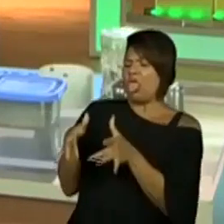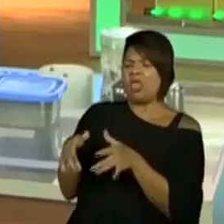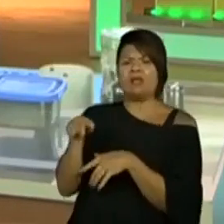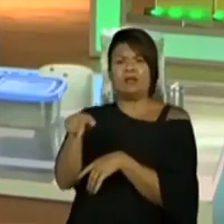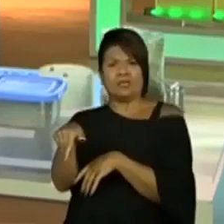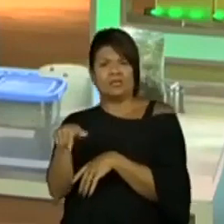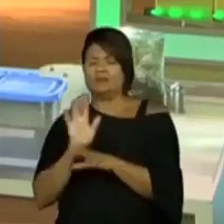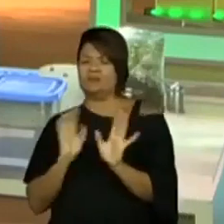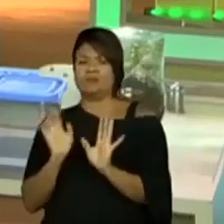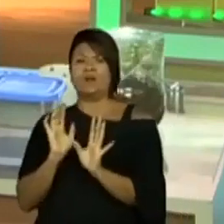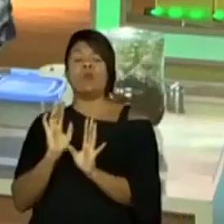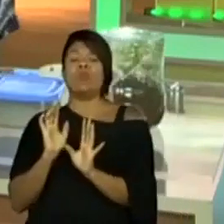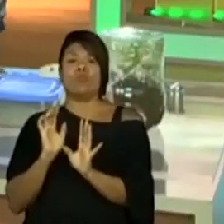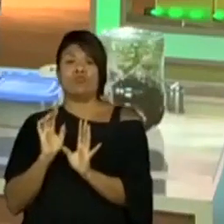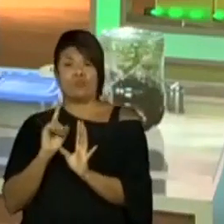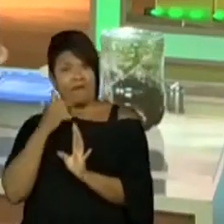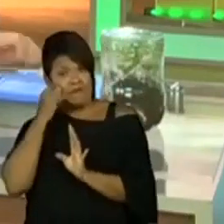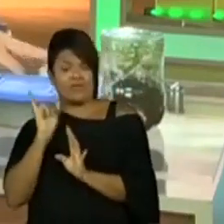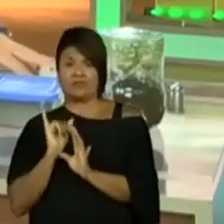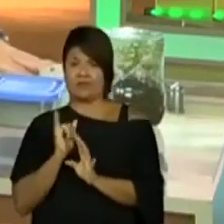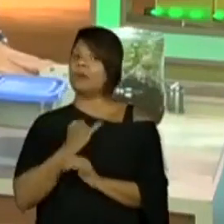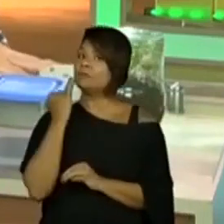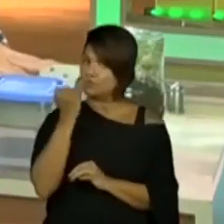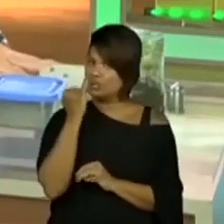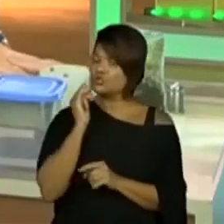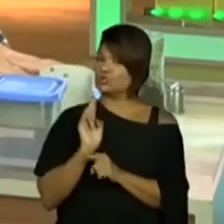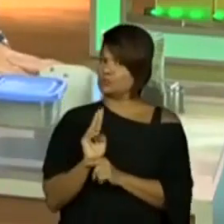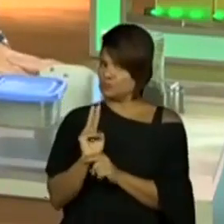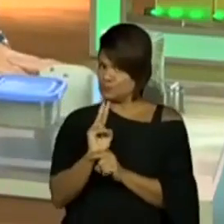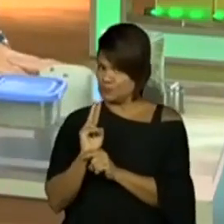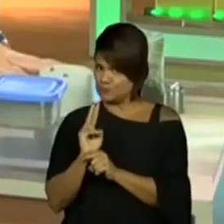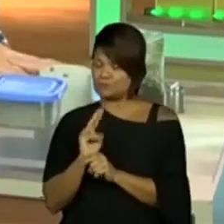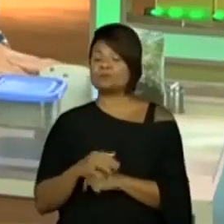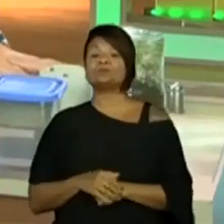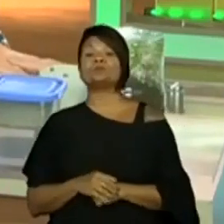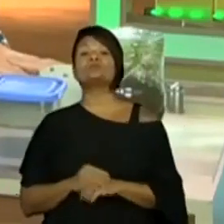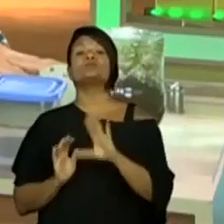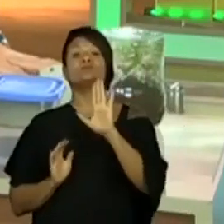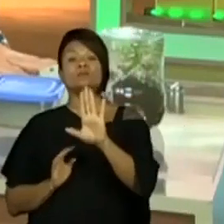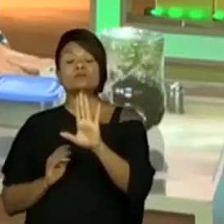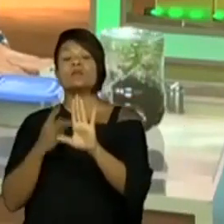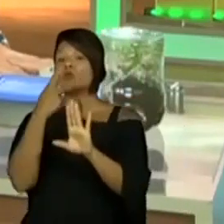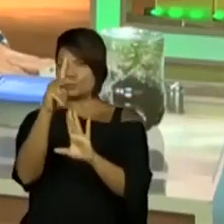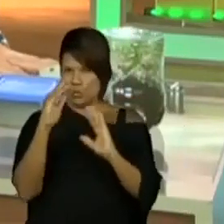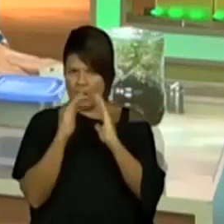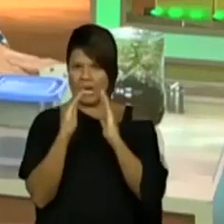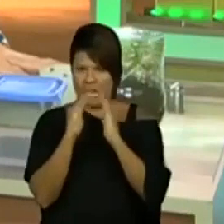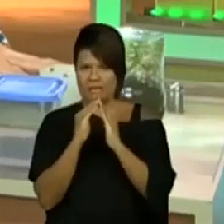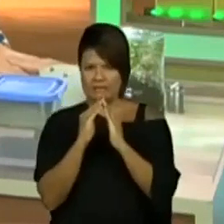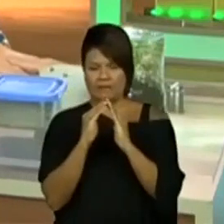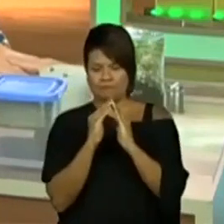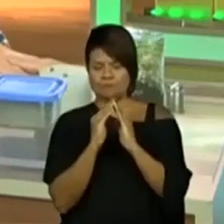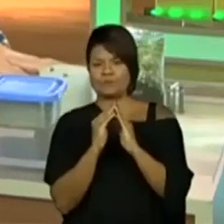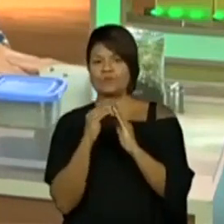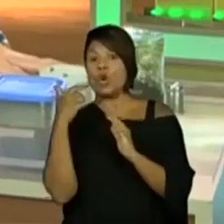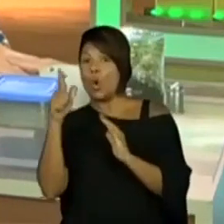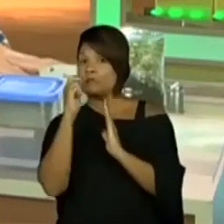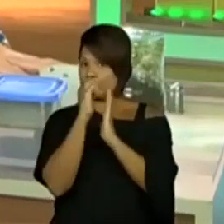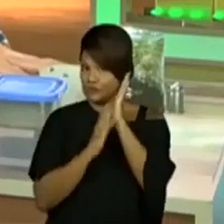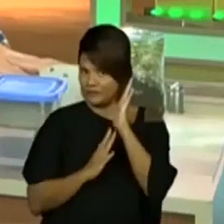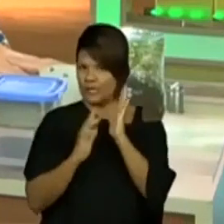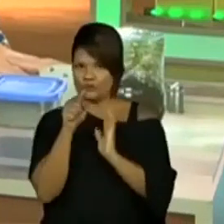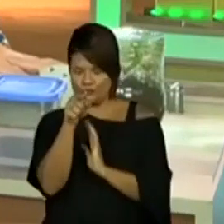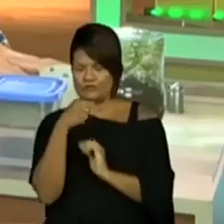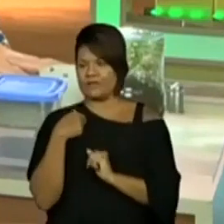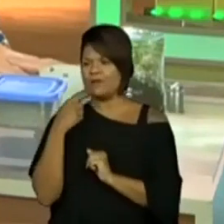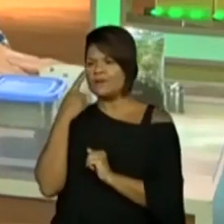importante. Então, vou deixar uma segunda missão aí para vocês observarem na casa de vocês. Observe